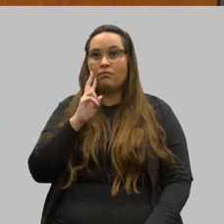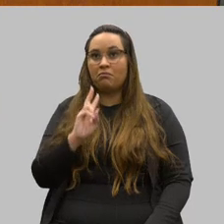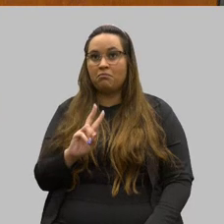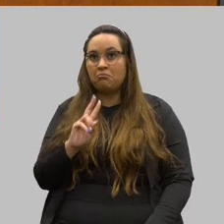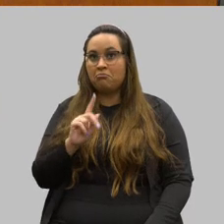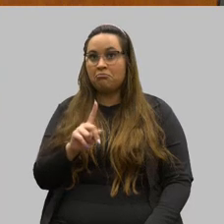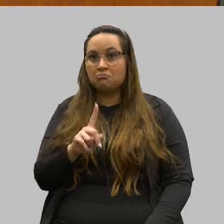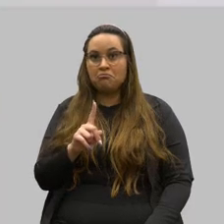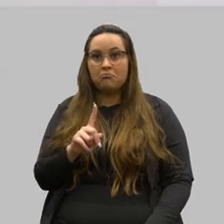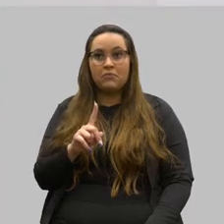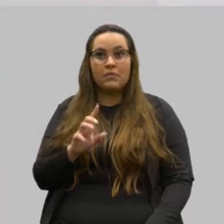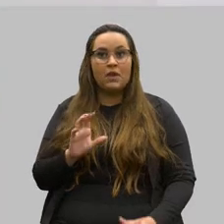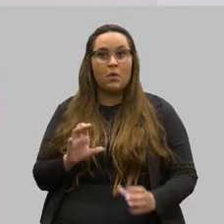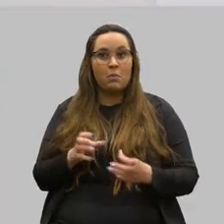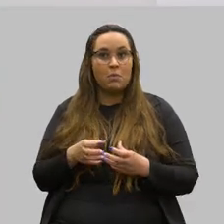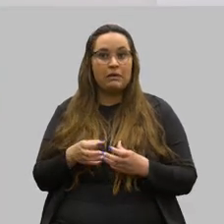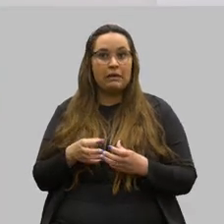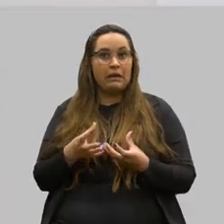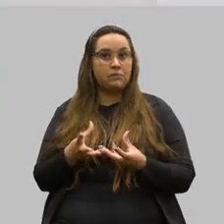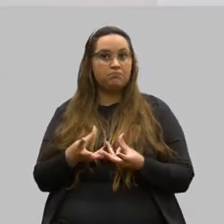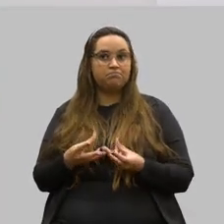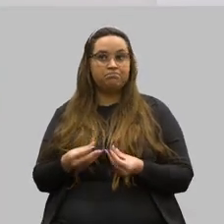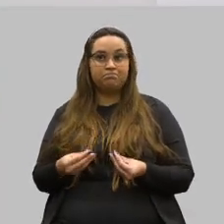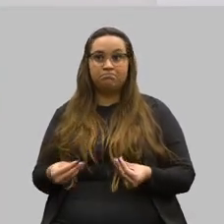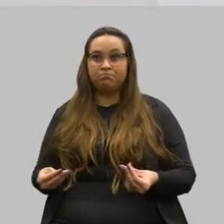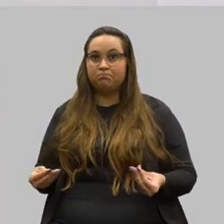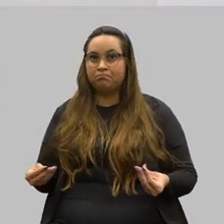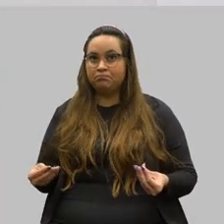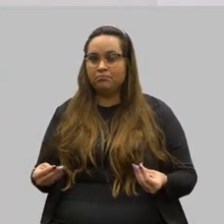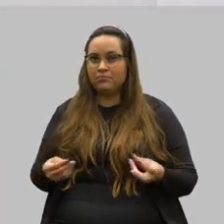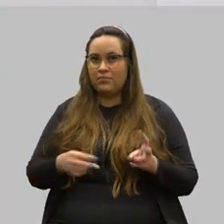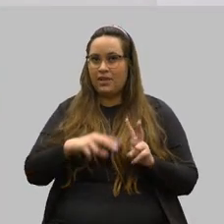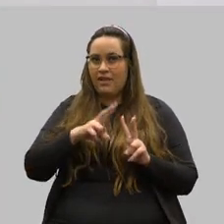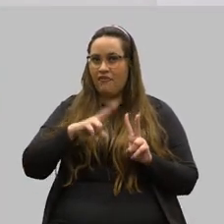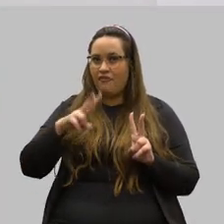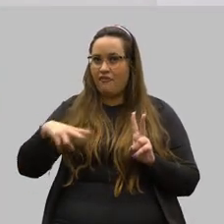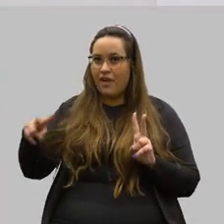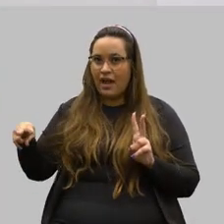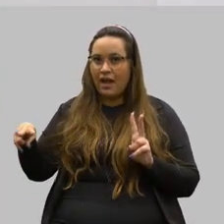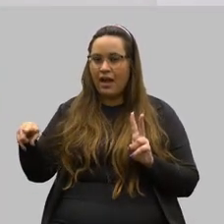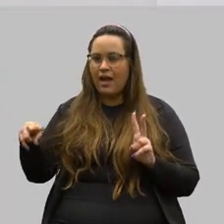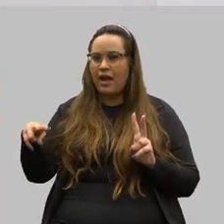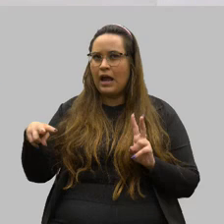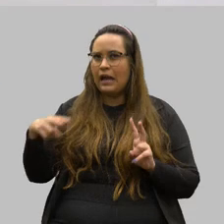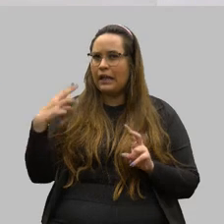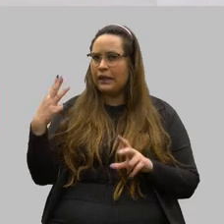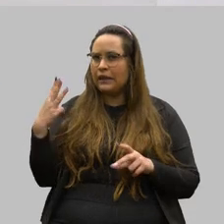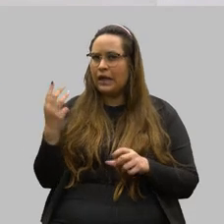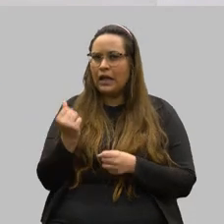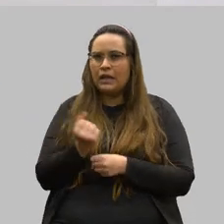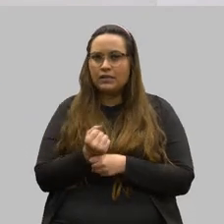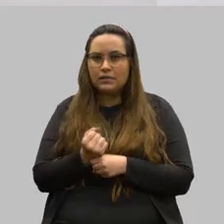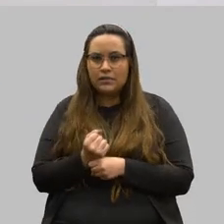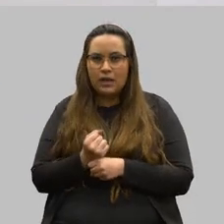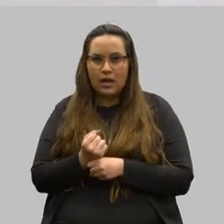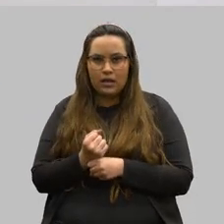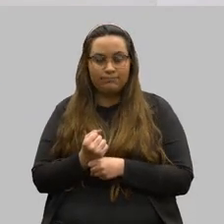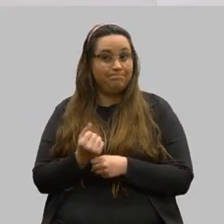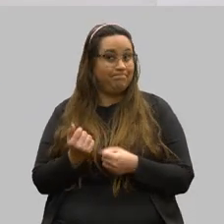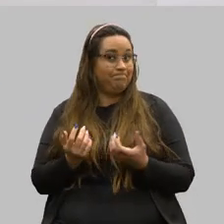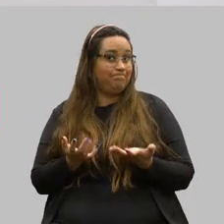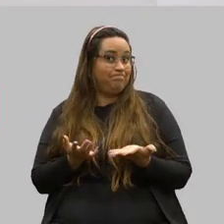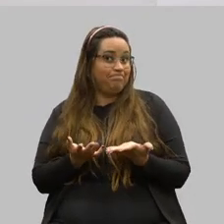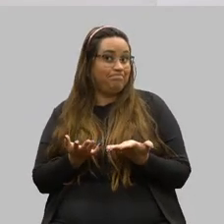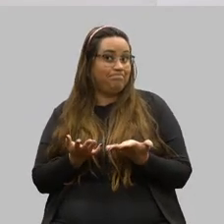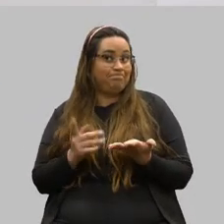desapareceria e essa era uma informação que a vale negligenciou por por 3 anos eh ou seja nós